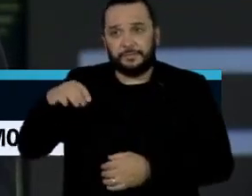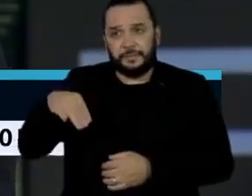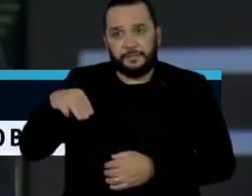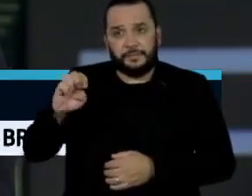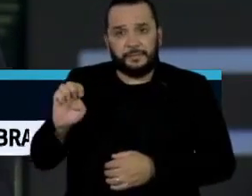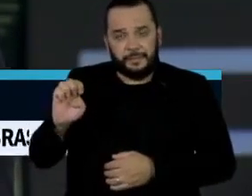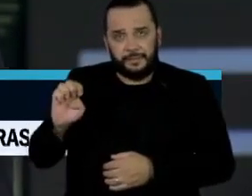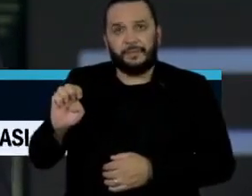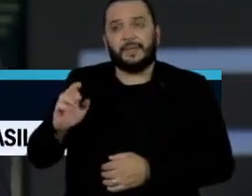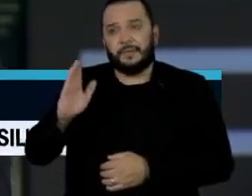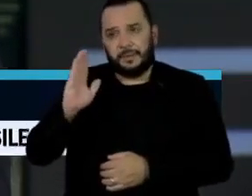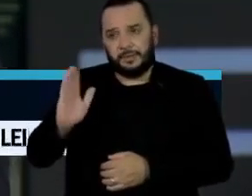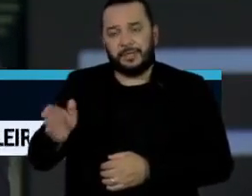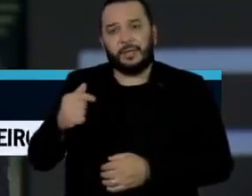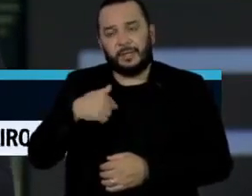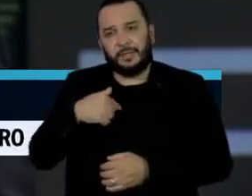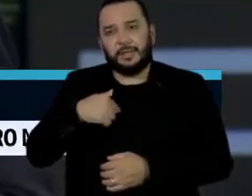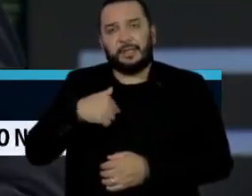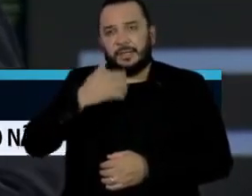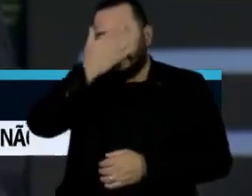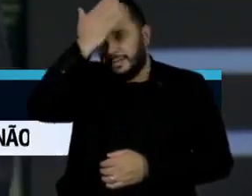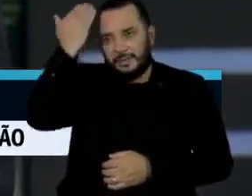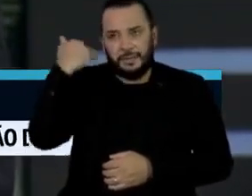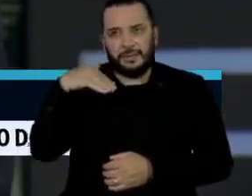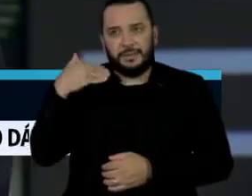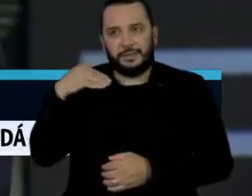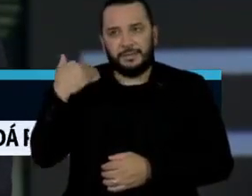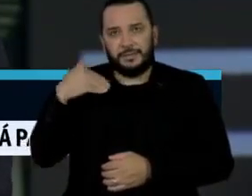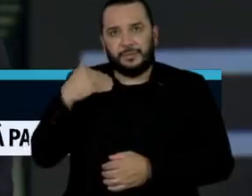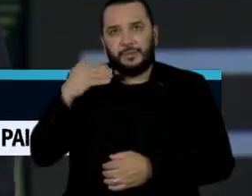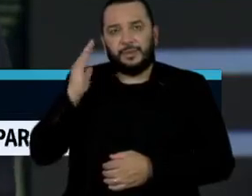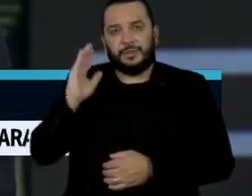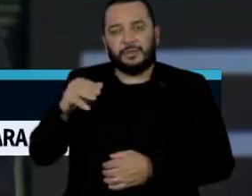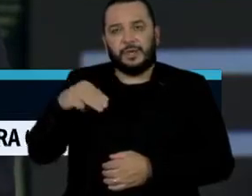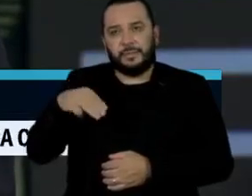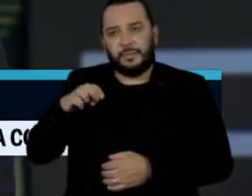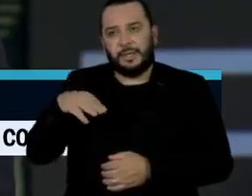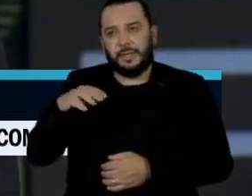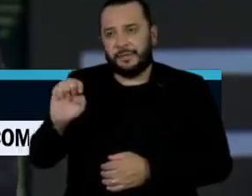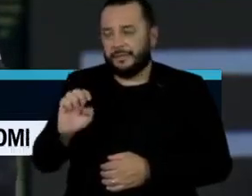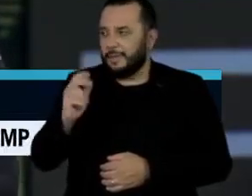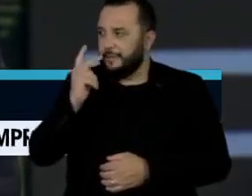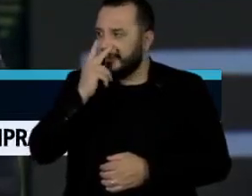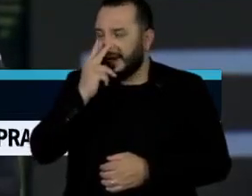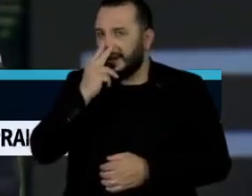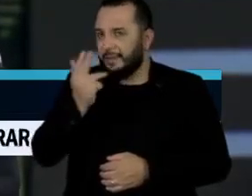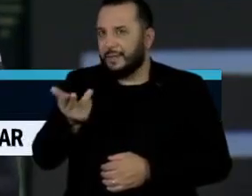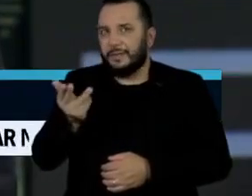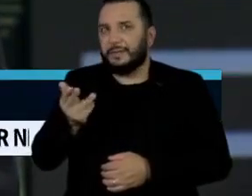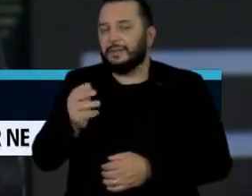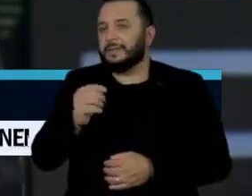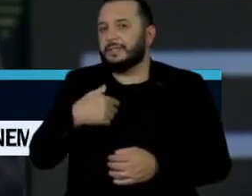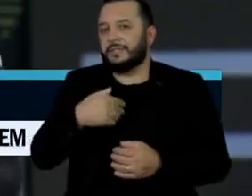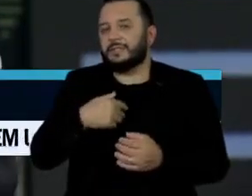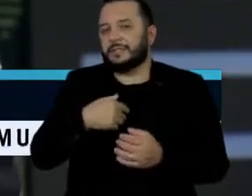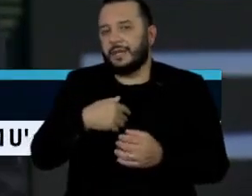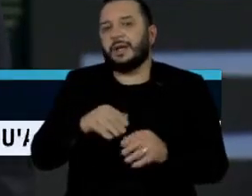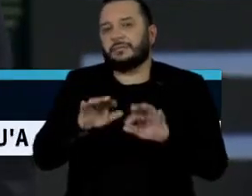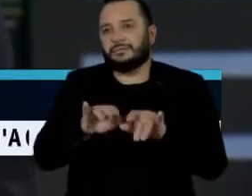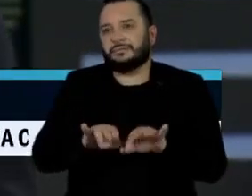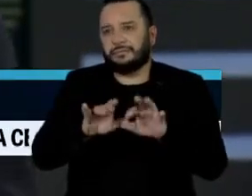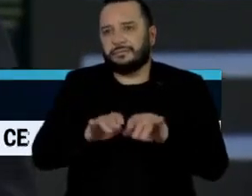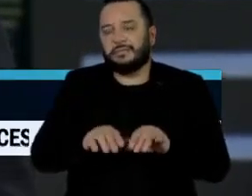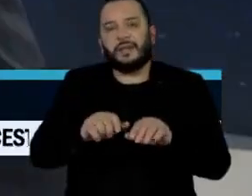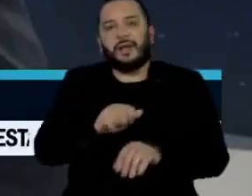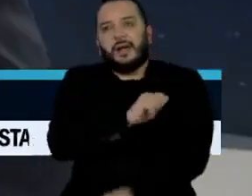nossa querida ilustre Simone tablet mas parece que foram feitos assim eu não quero também falar mal dos Estudantes de 5ª série aliás